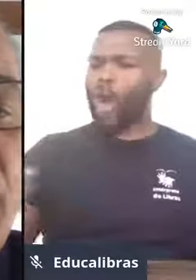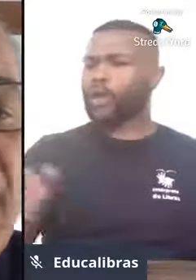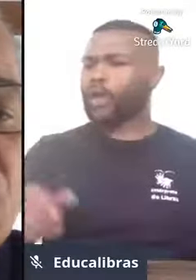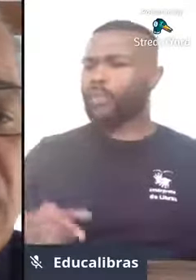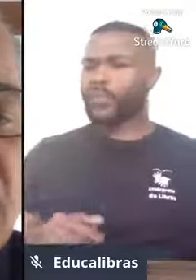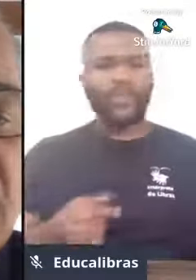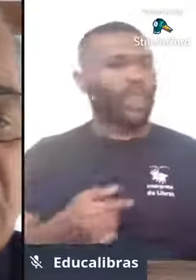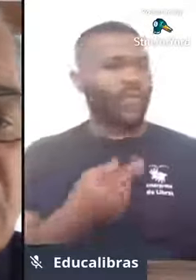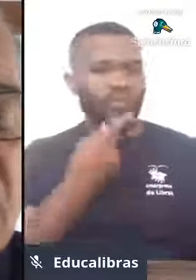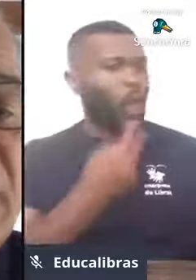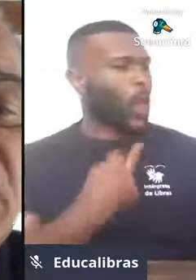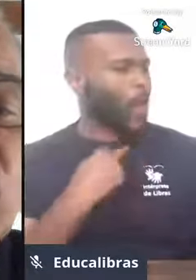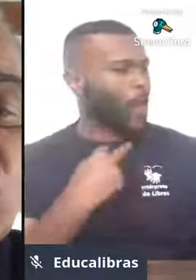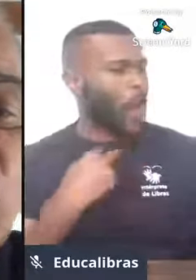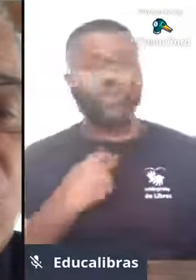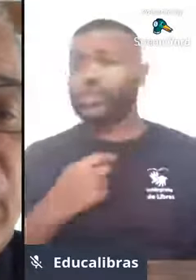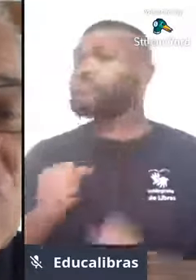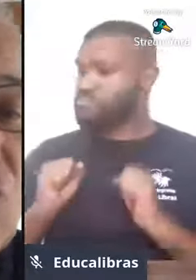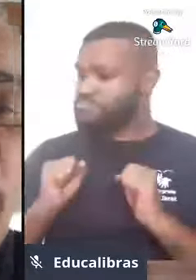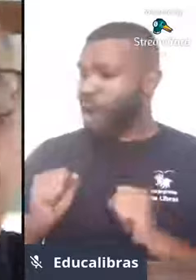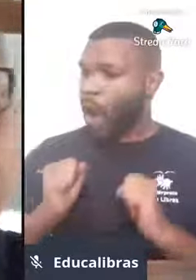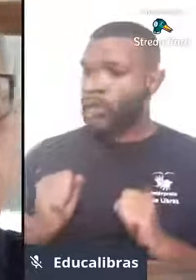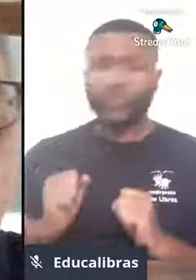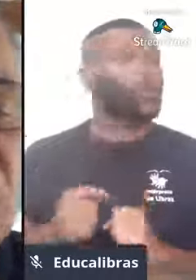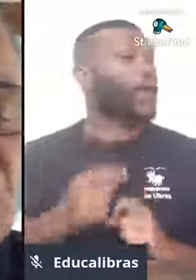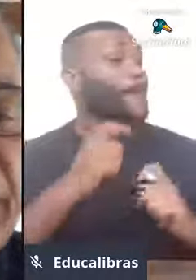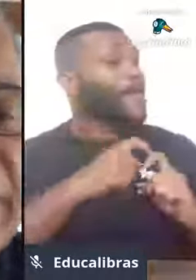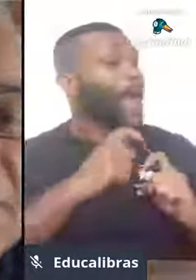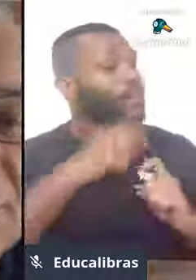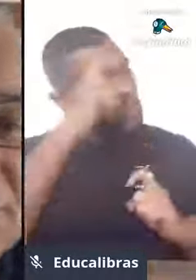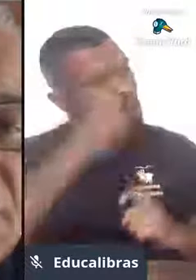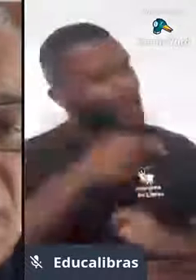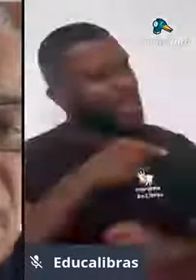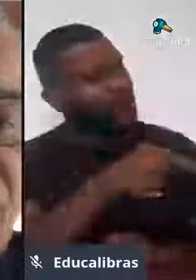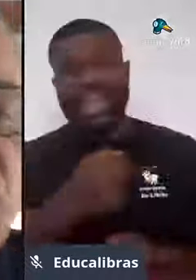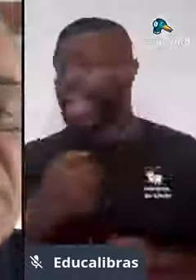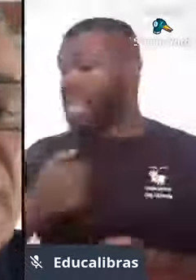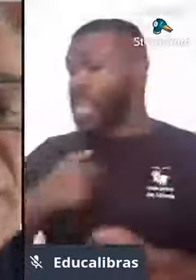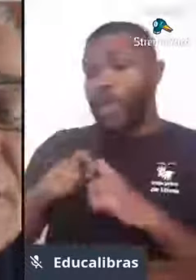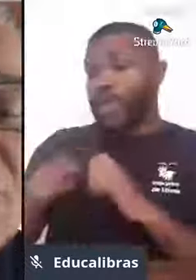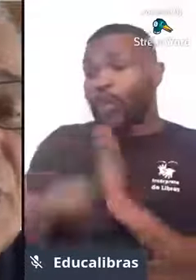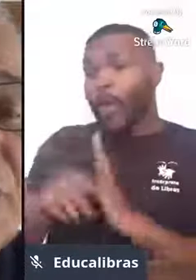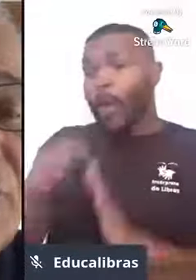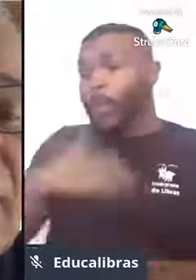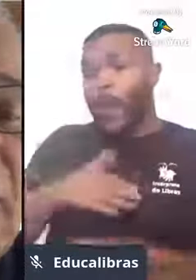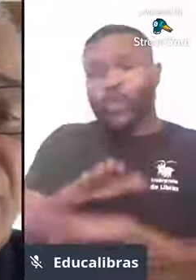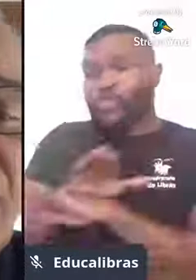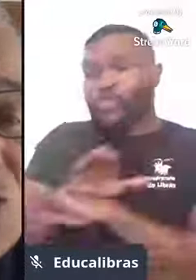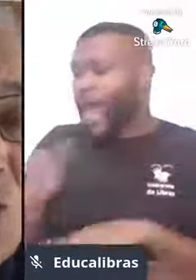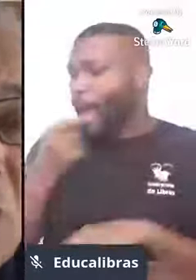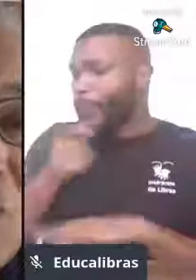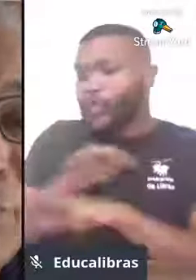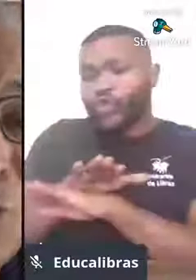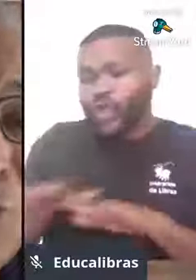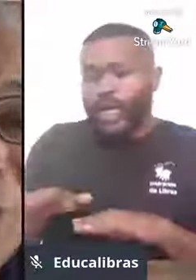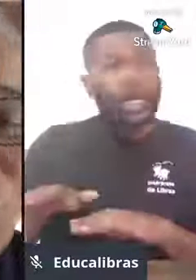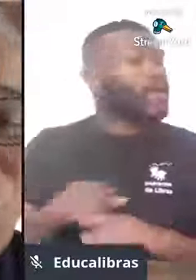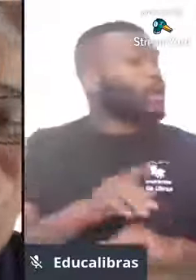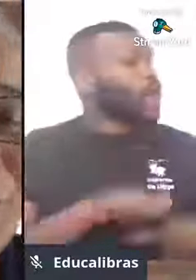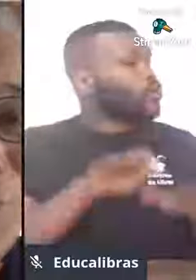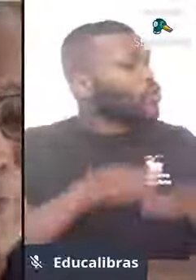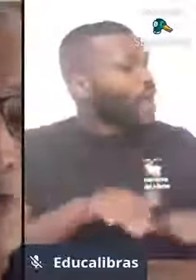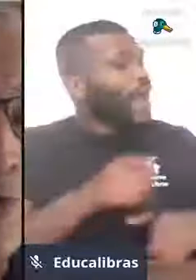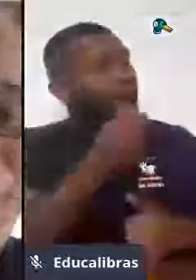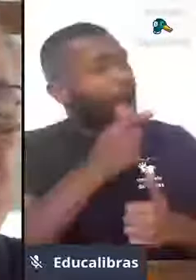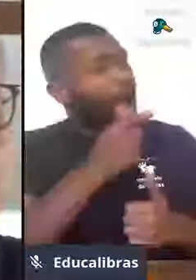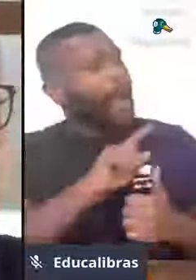falou, o médico tem que determinar. Eu falei, eu sou meu médico, eu paro agora, chega. Ela falou, mas tem que tirar devagar. Eu falei, joga um por um no lixo.